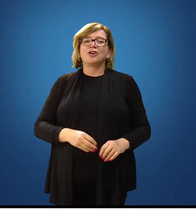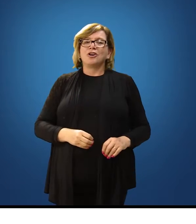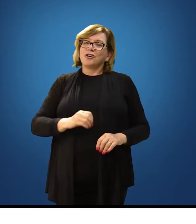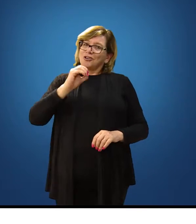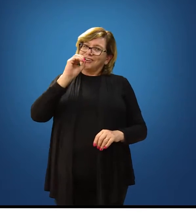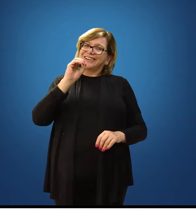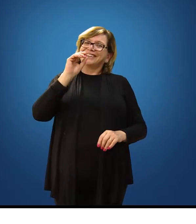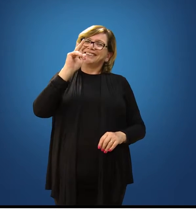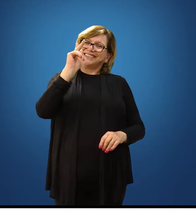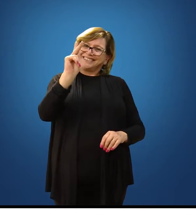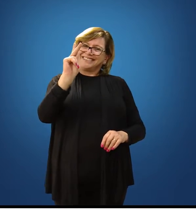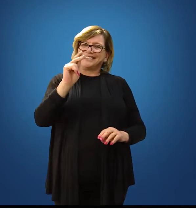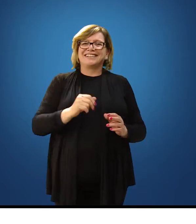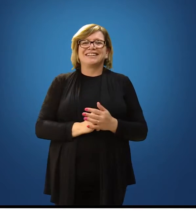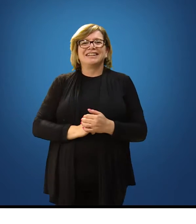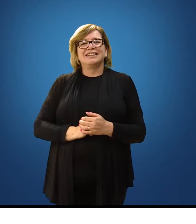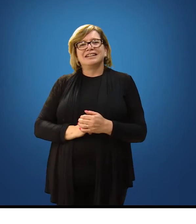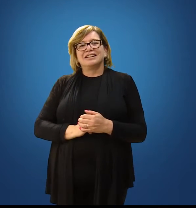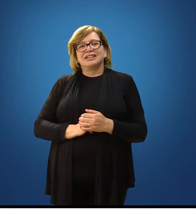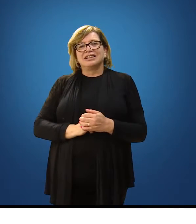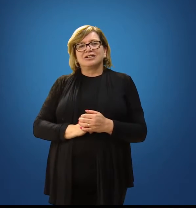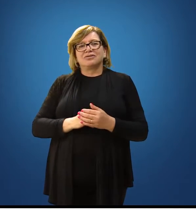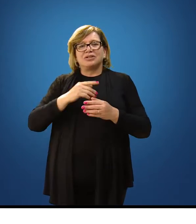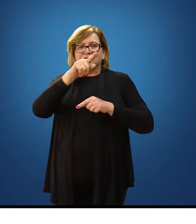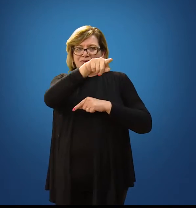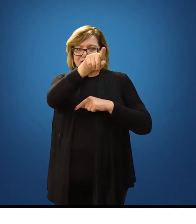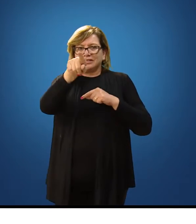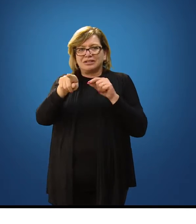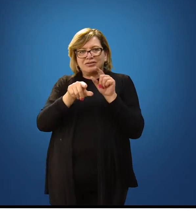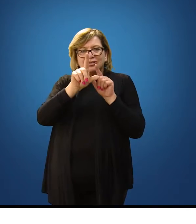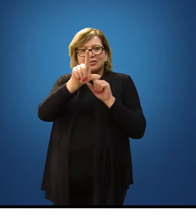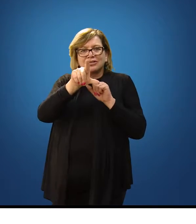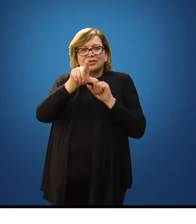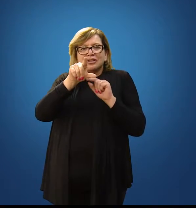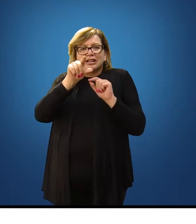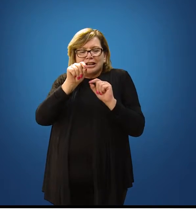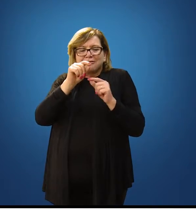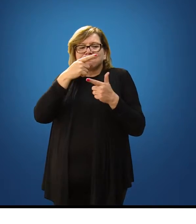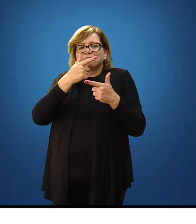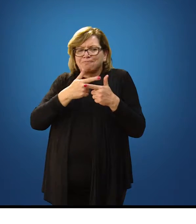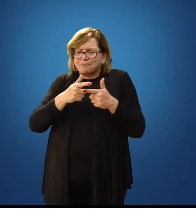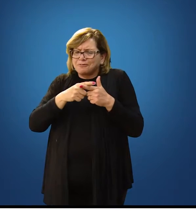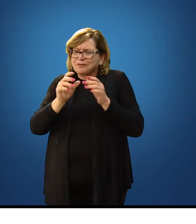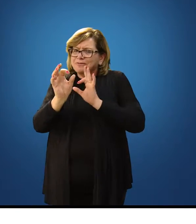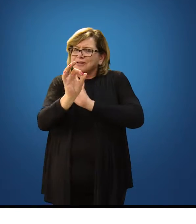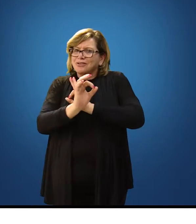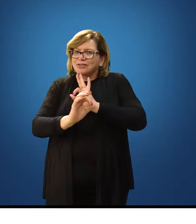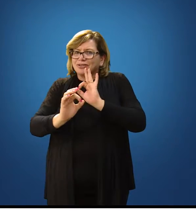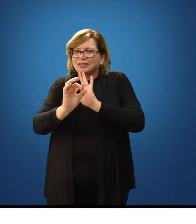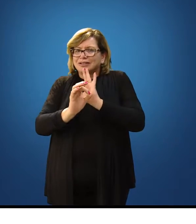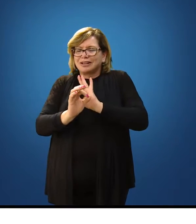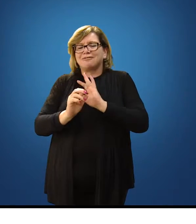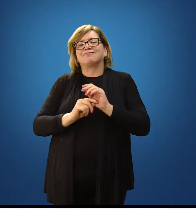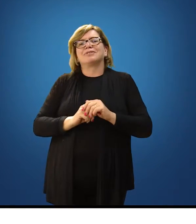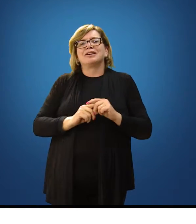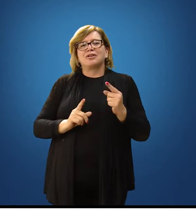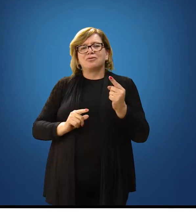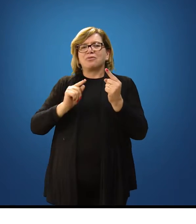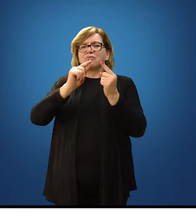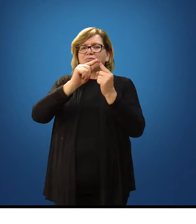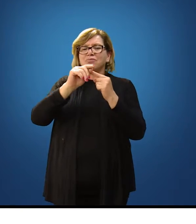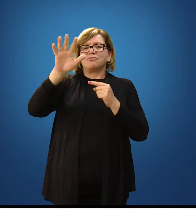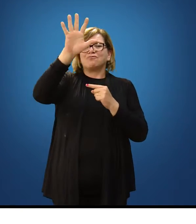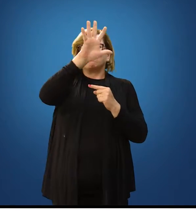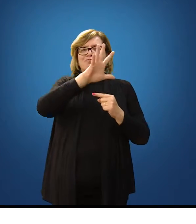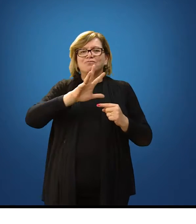ok? Então, quando forem delimitar problema de pesquisa, questão central, objetivo